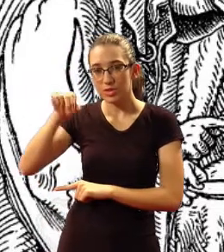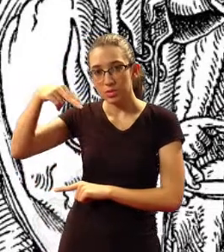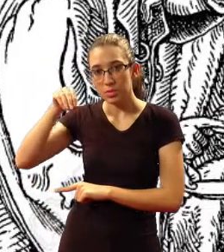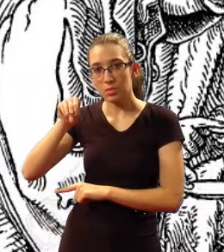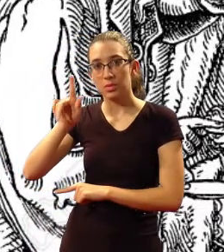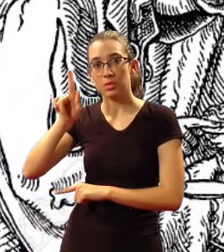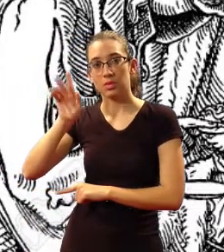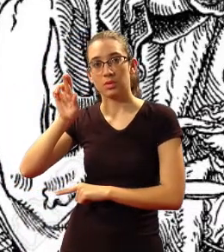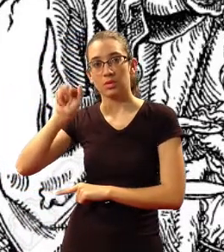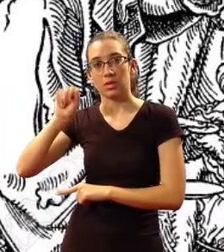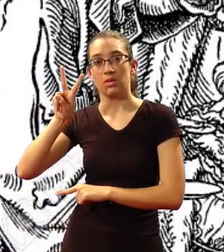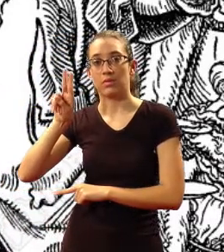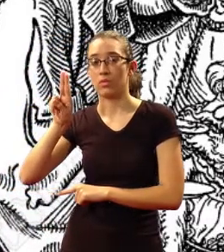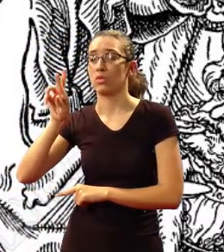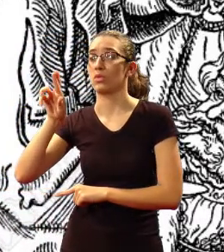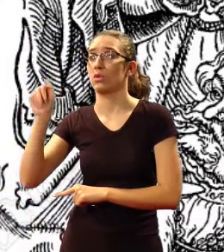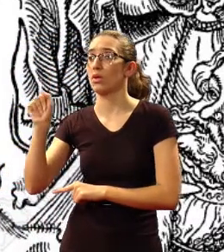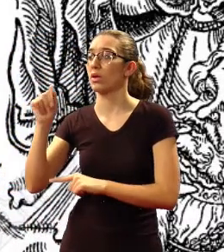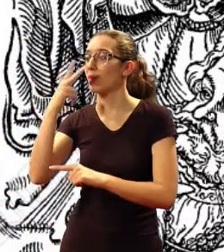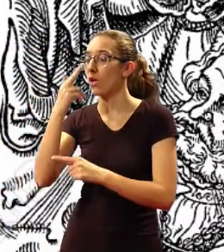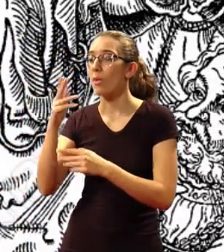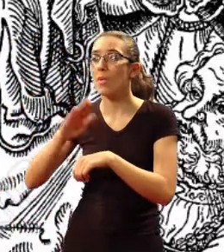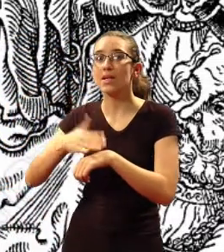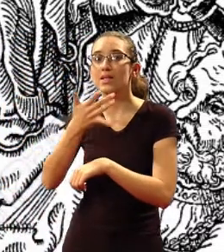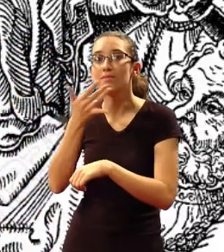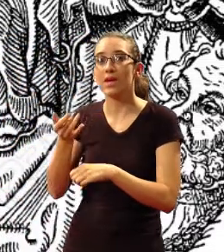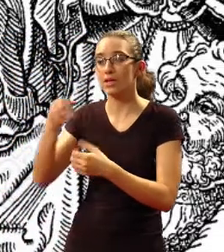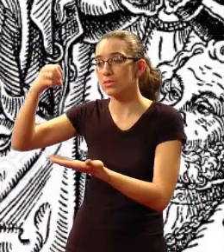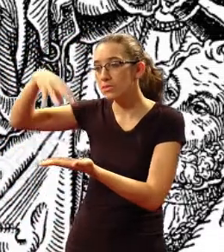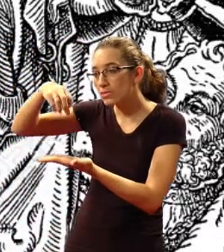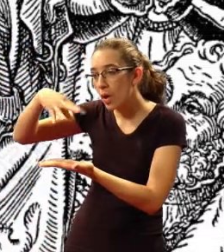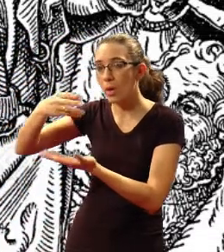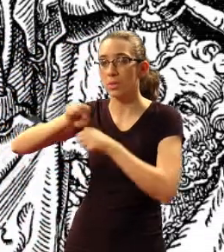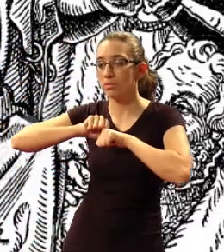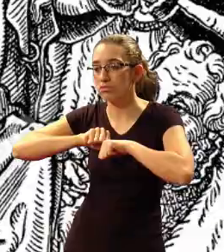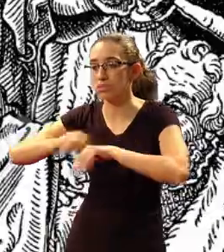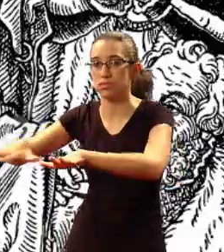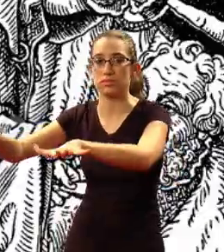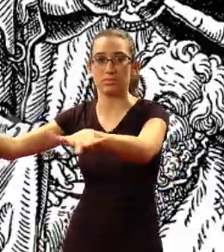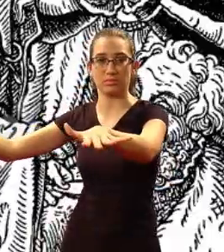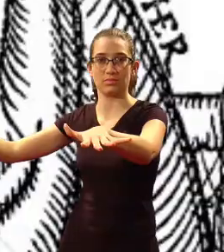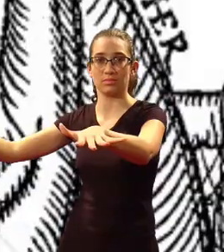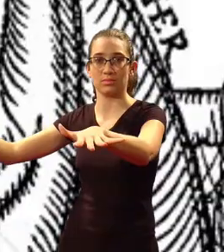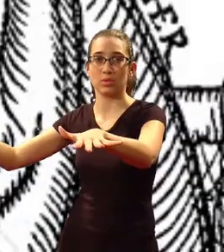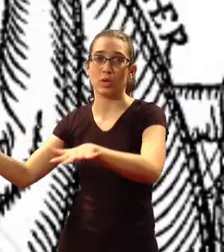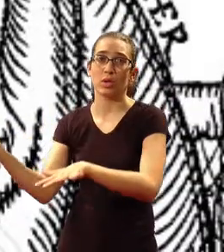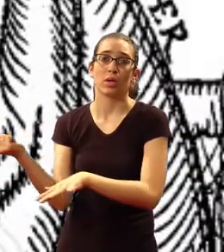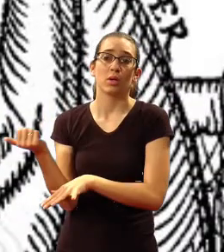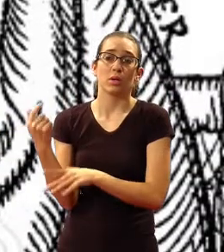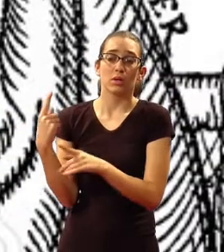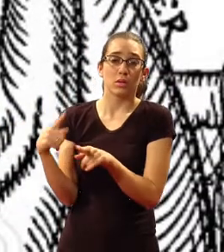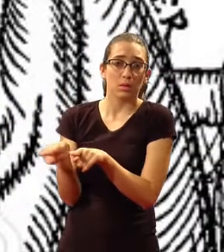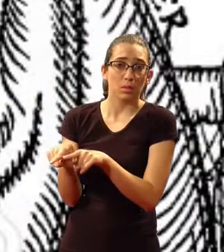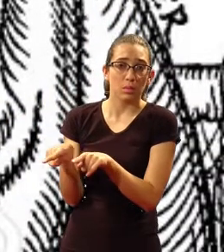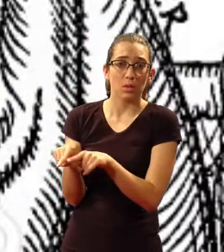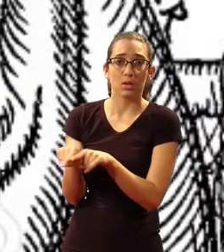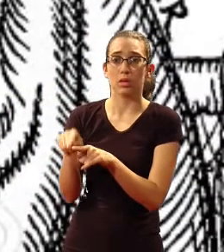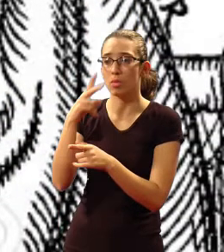uma outra dimensão, porque ela passava a ser mais popular. Era mais fácil fazer uma cópia de uma